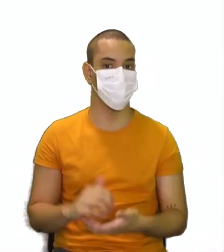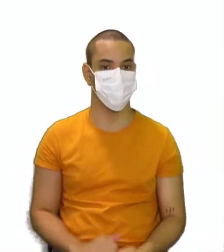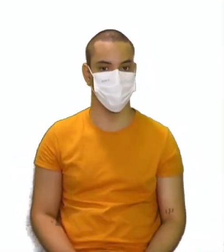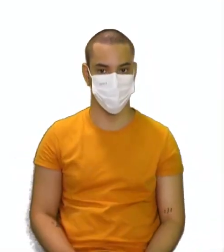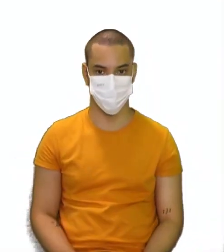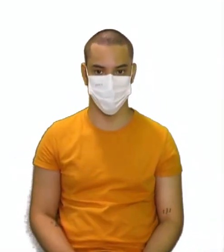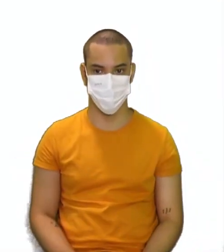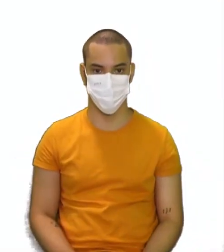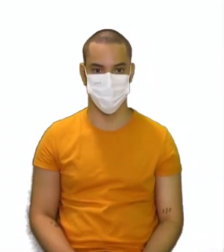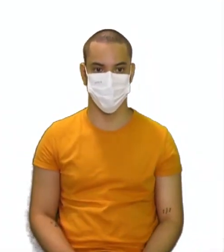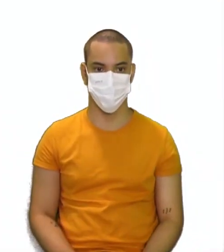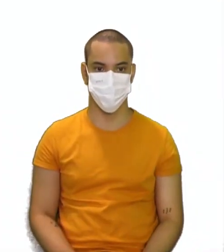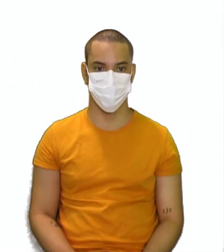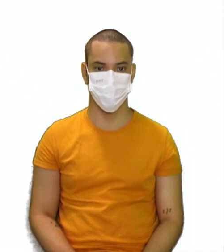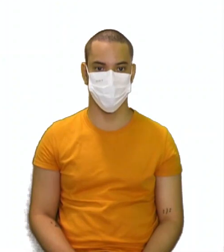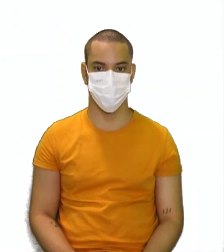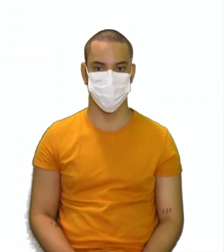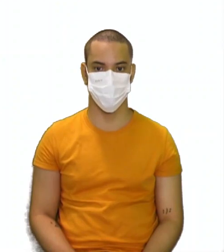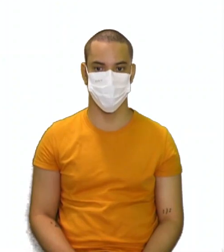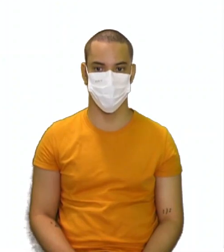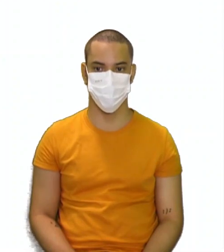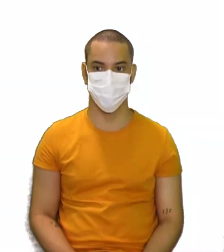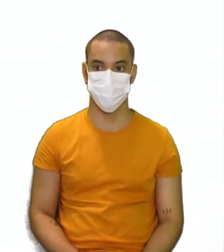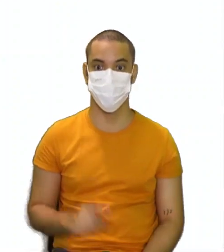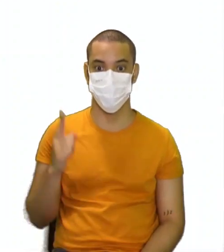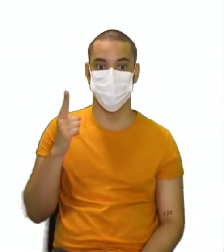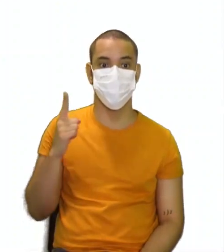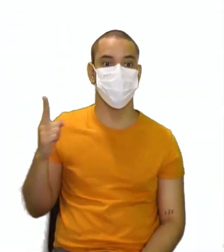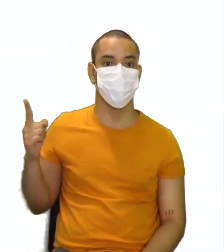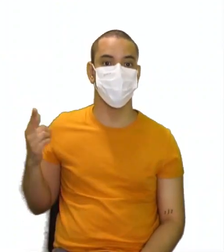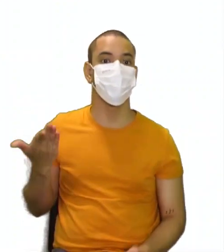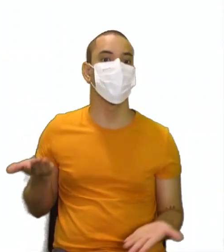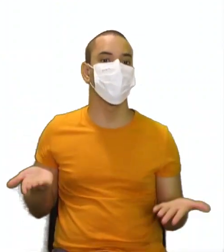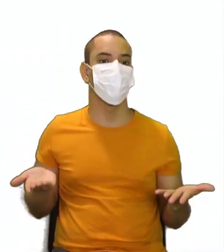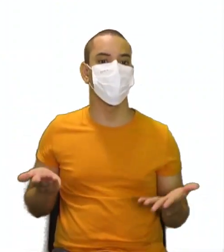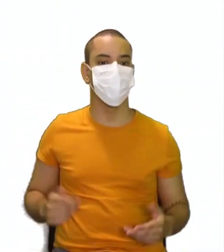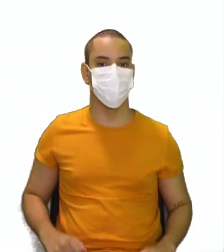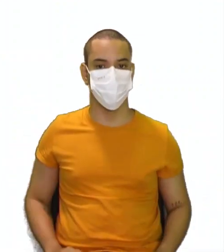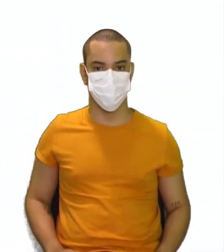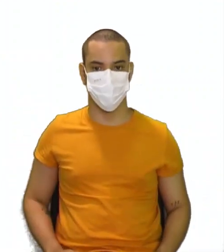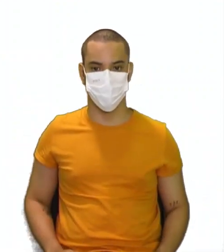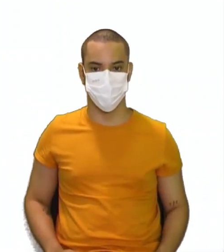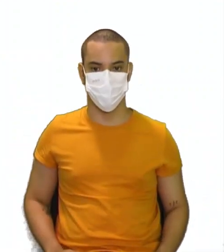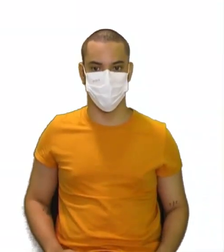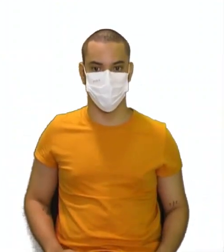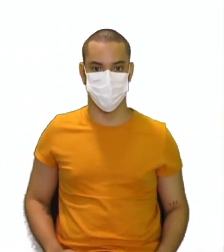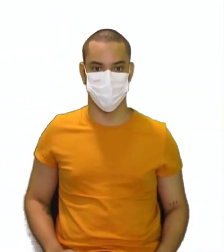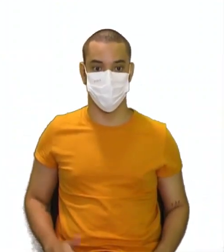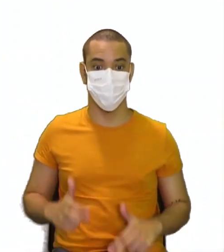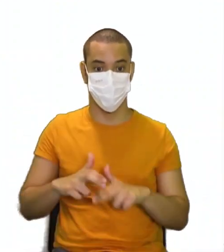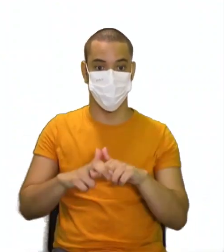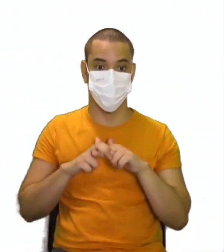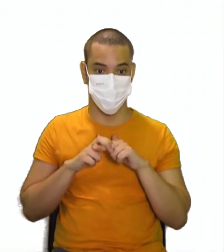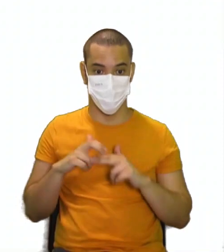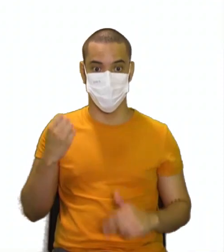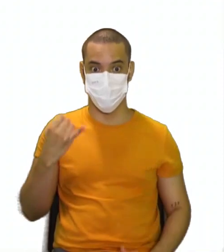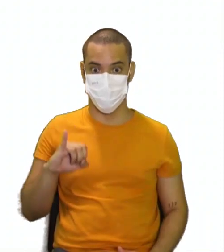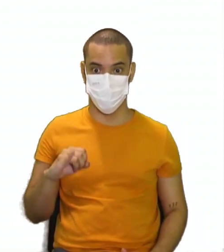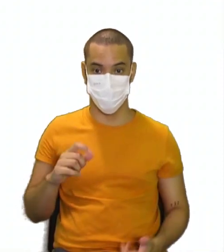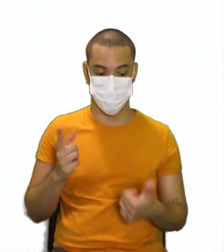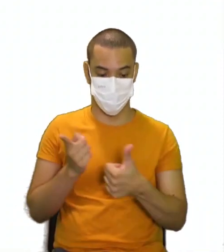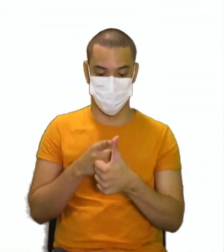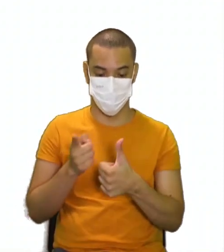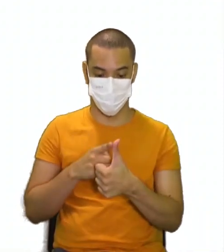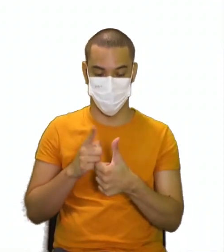essa situação, 1, 2 e 3, seria qual? Então, observa que se o dedo polegar está para cima e o campo, você